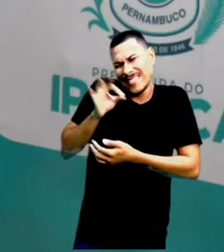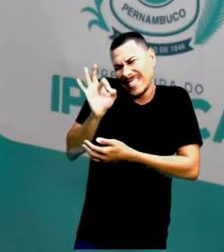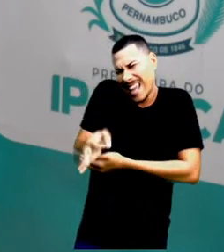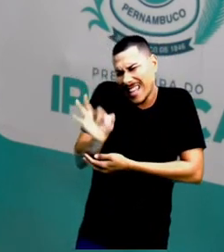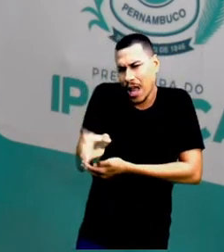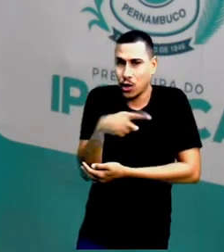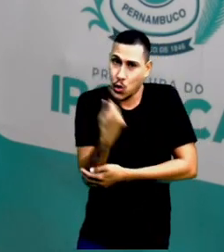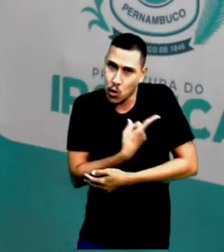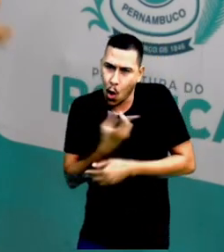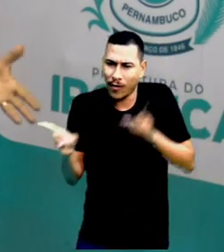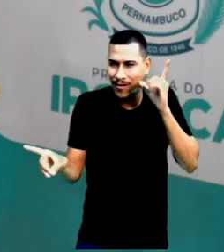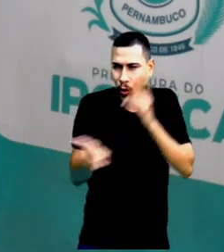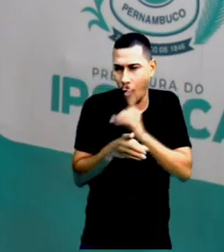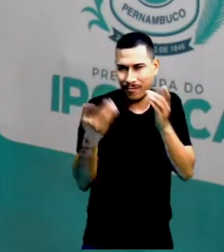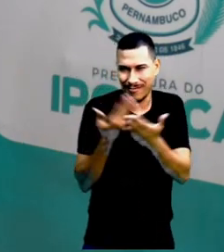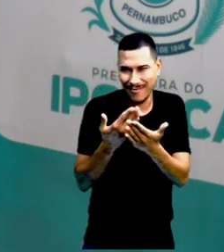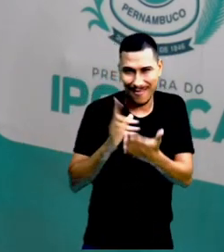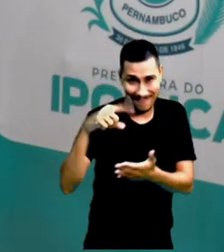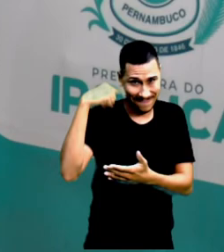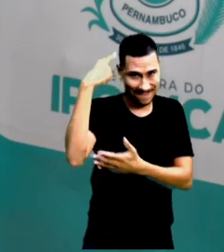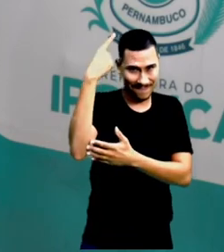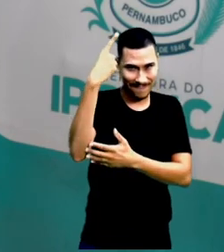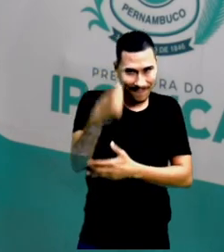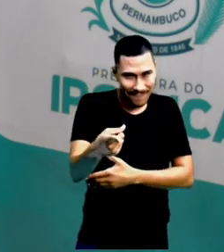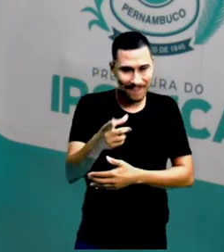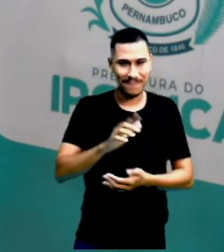nos veremos nas próximas aulas.